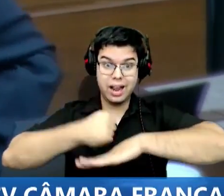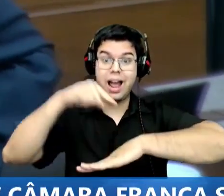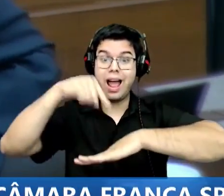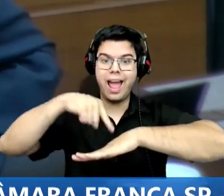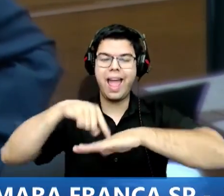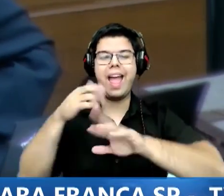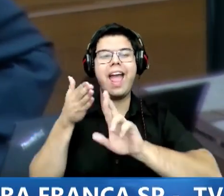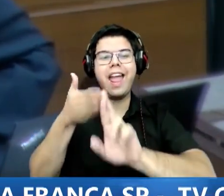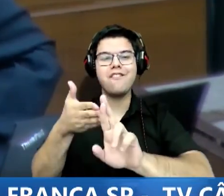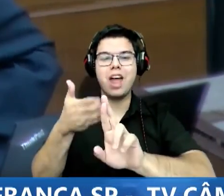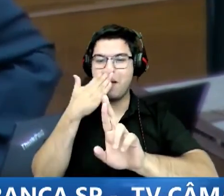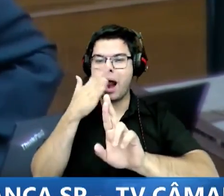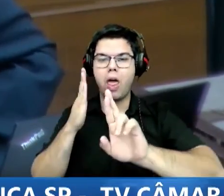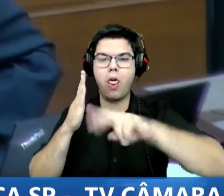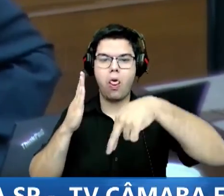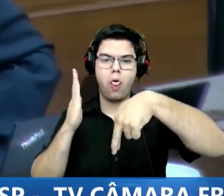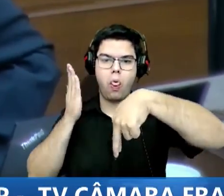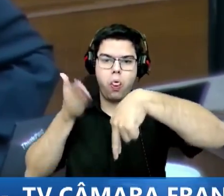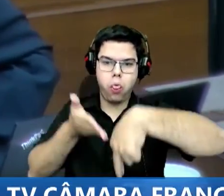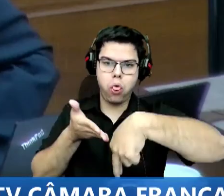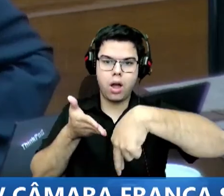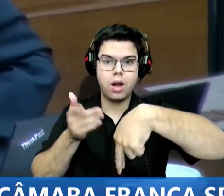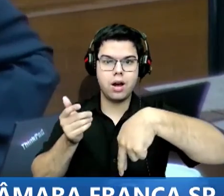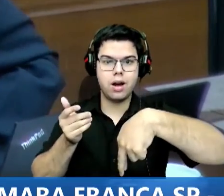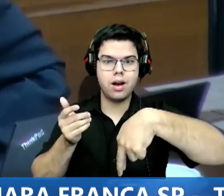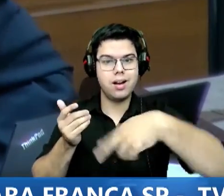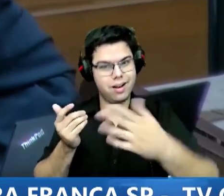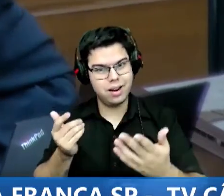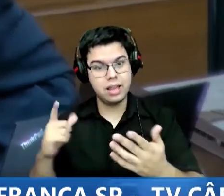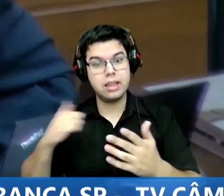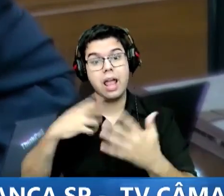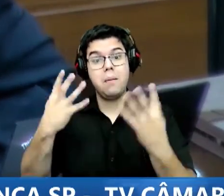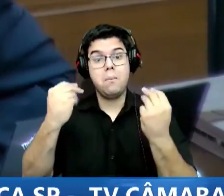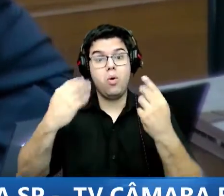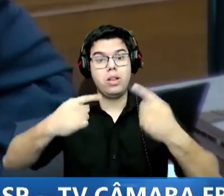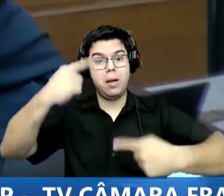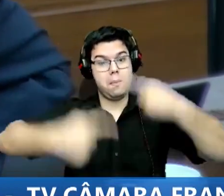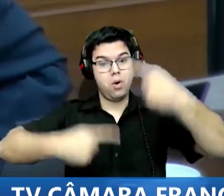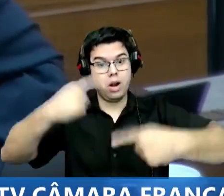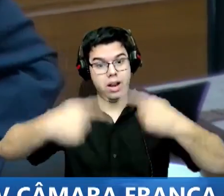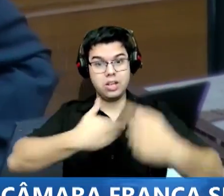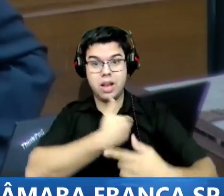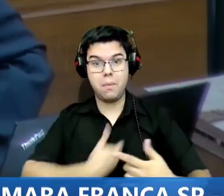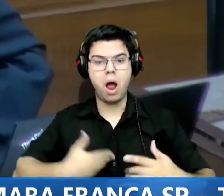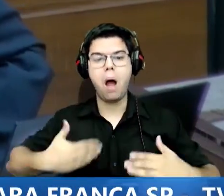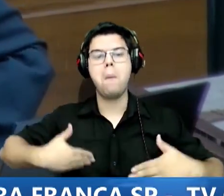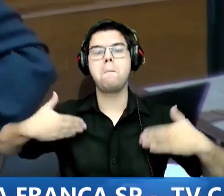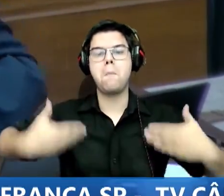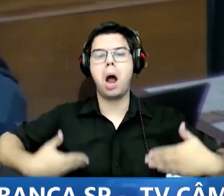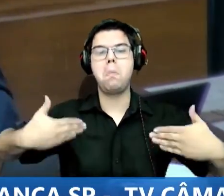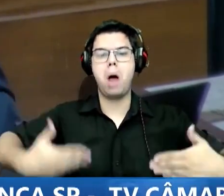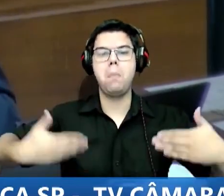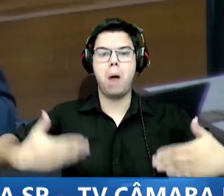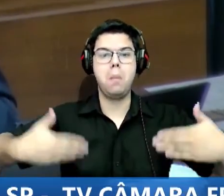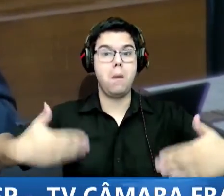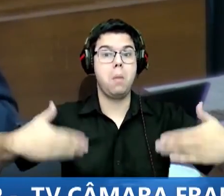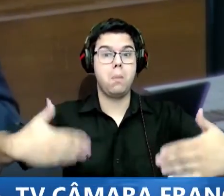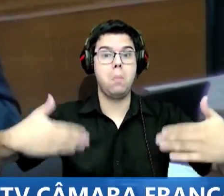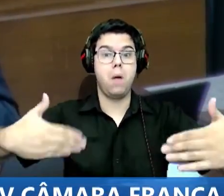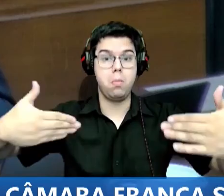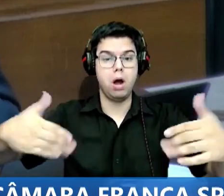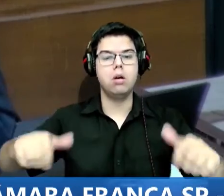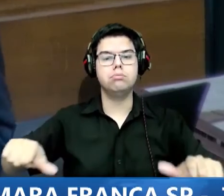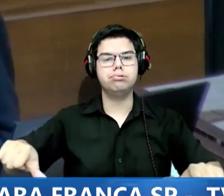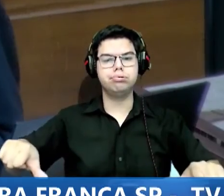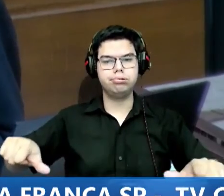E depois muitas políticas públicas avançaram, a cidade melhorou seus números, mas a gente percebe que hoje em dia